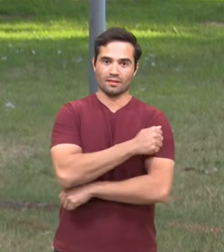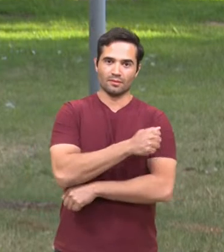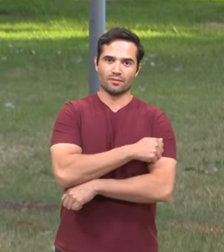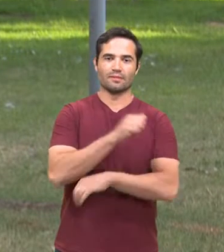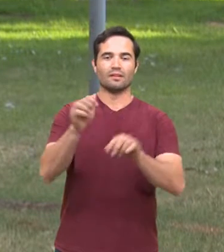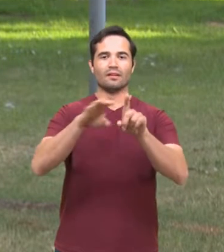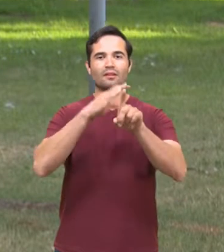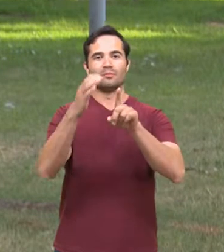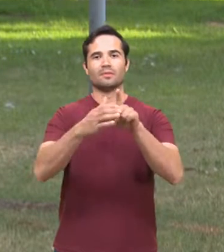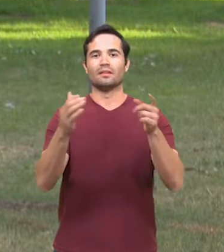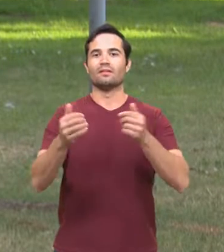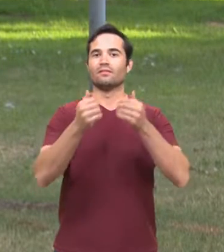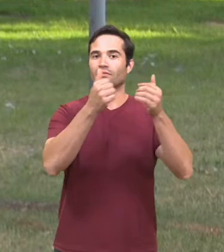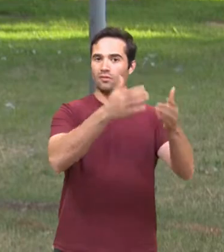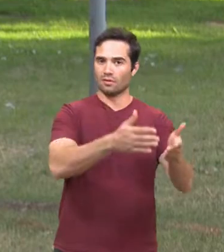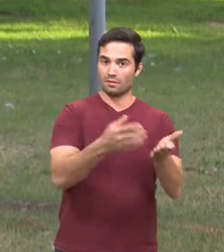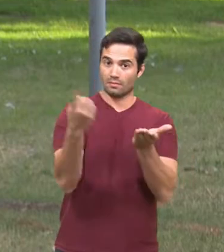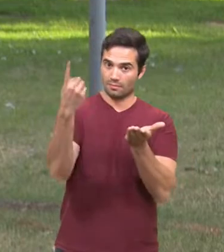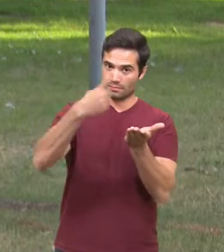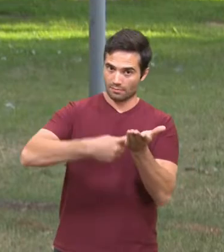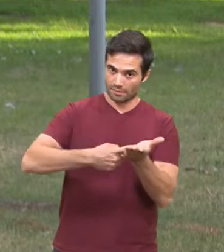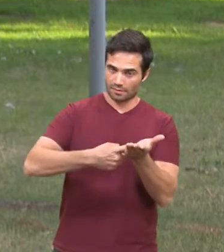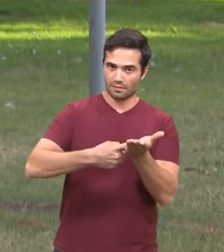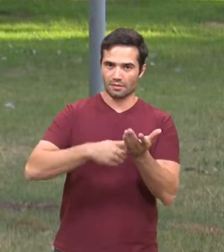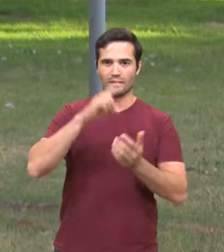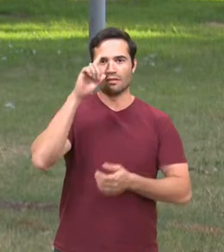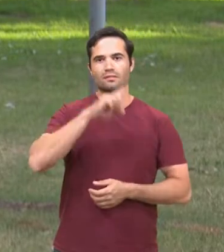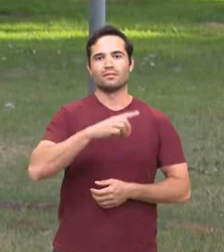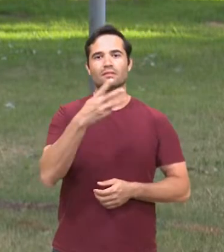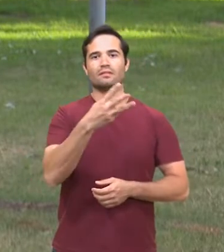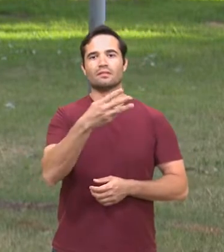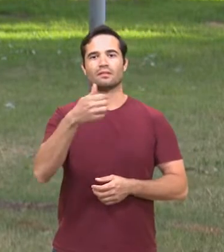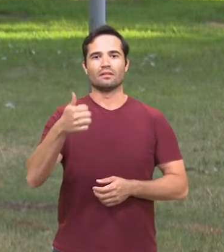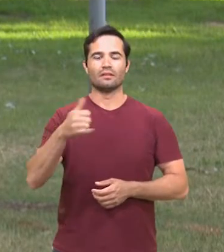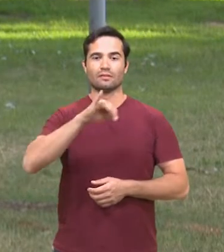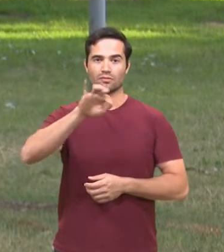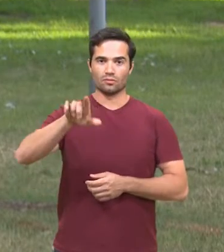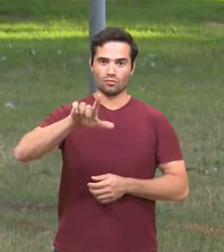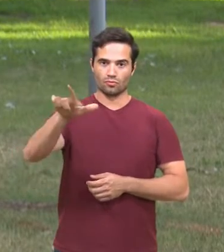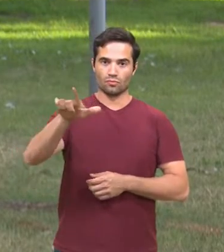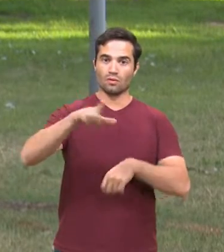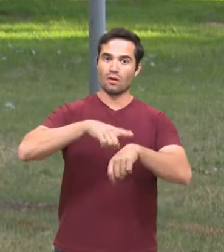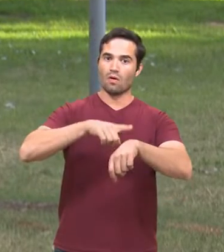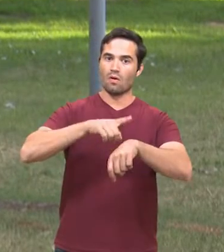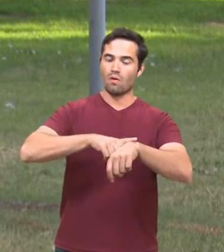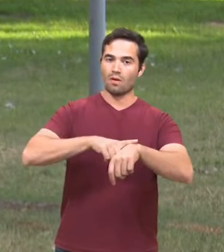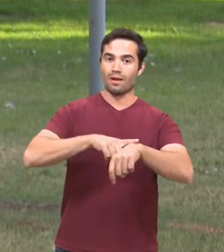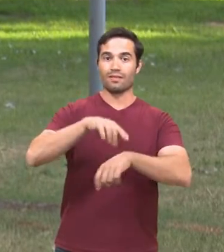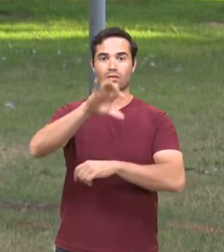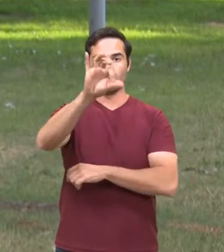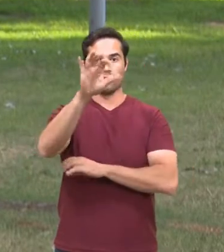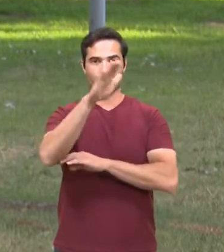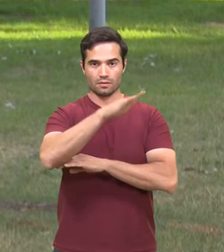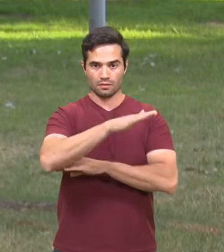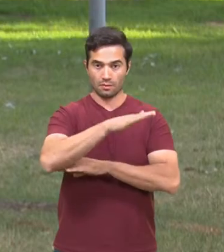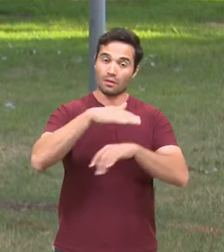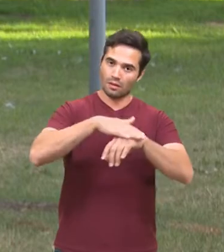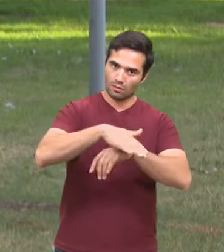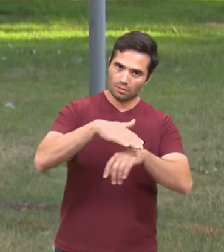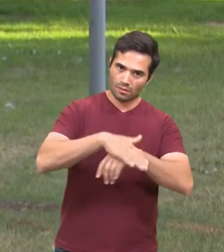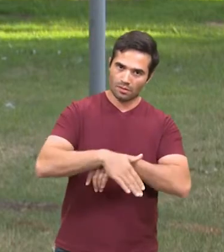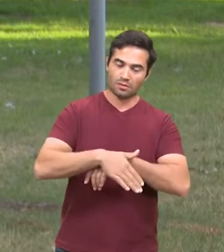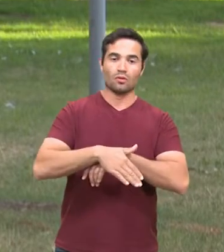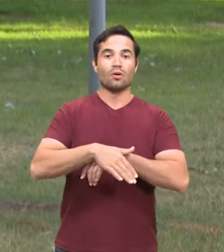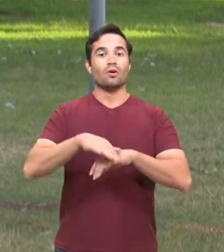estudantes e comunidade externa marquem suas agendas no dia 31 de julho às 20 horas o teatro glauci Rocha terá o